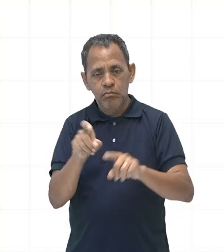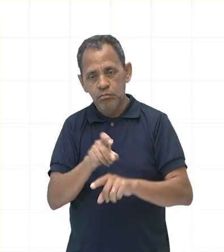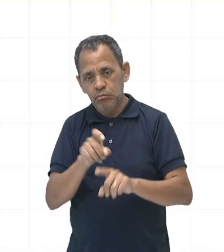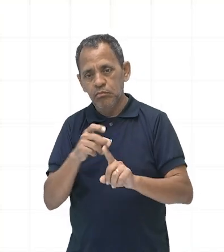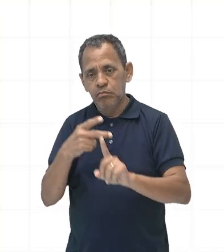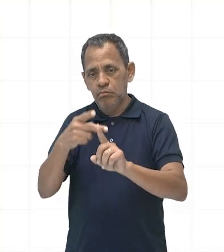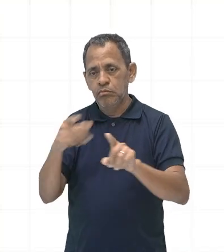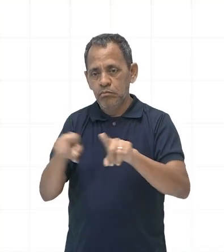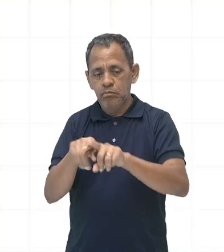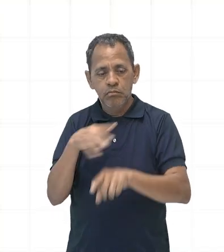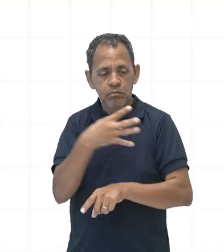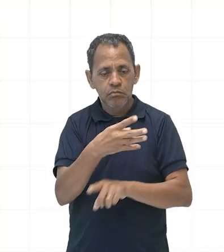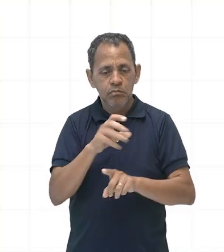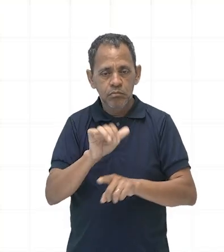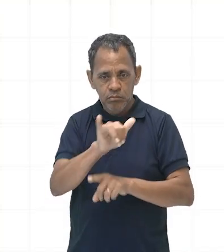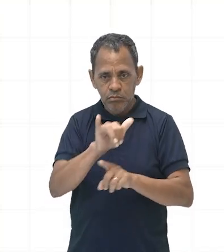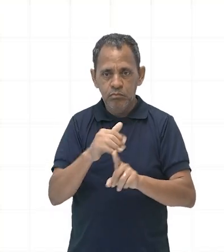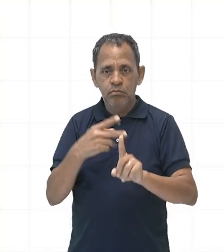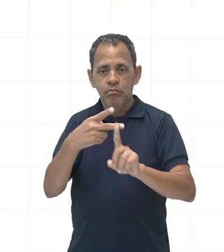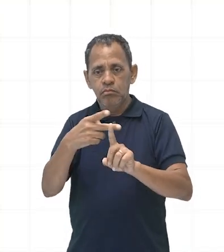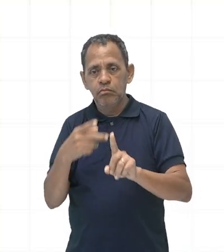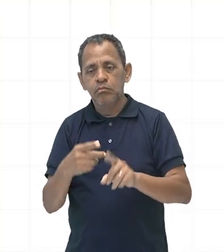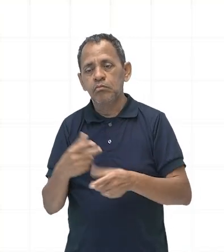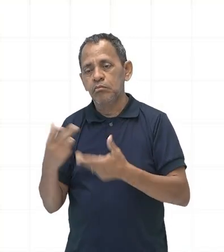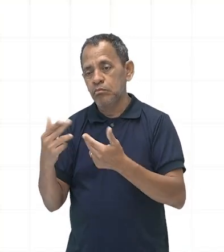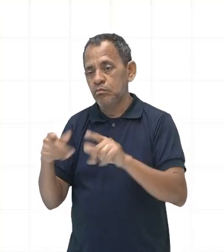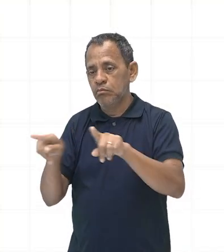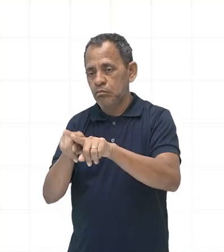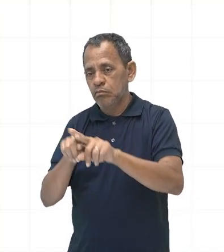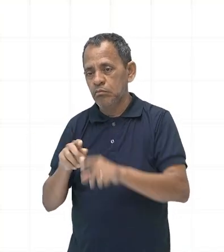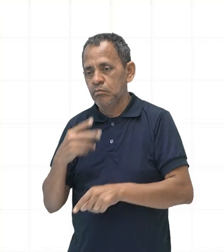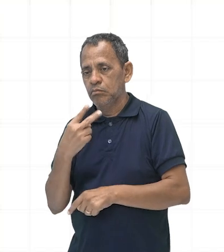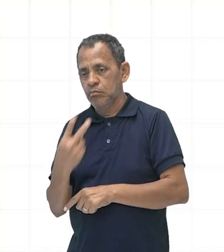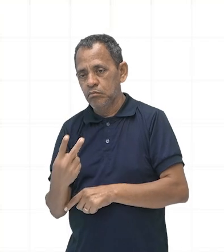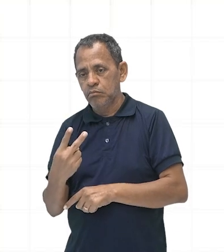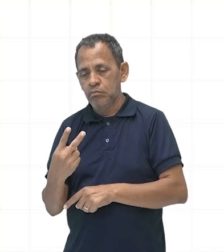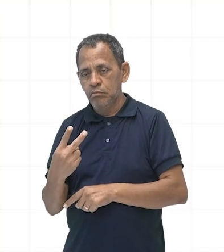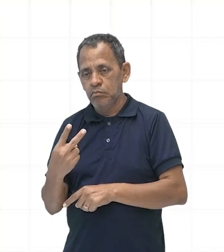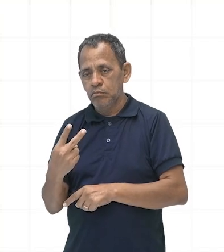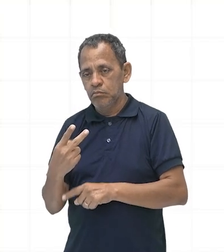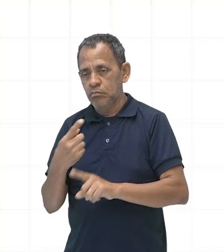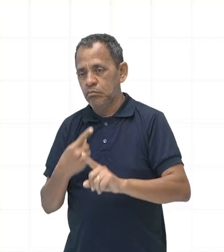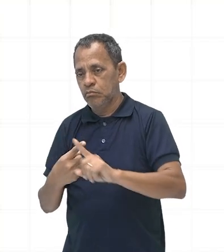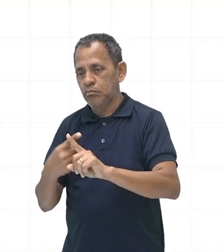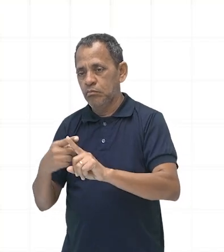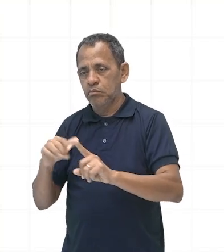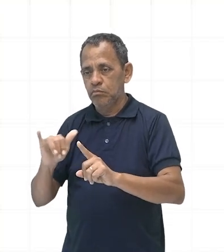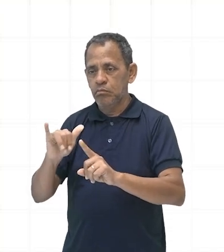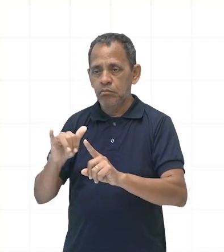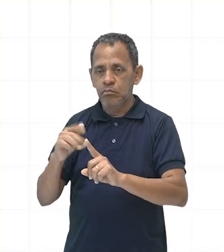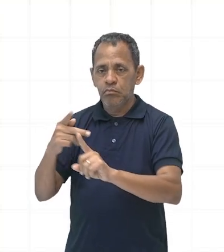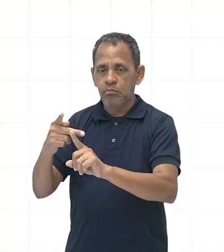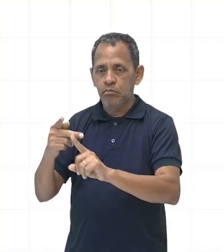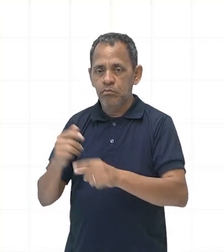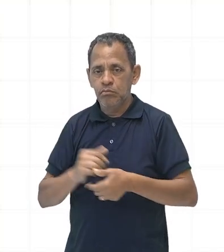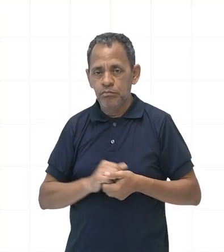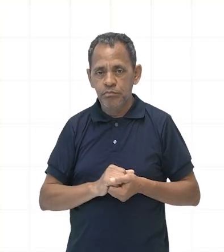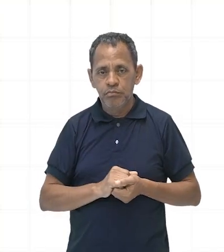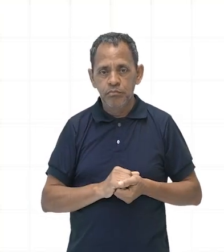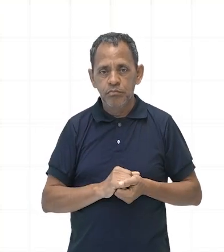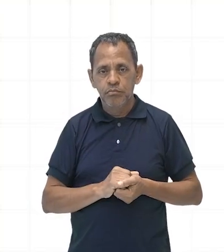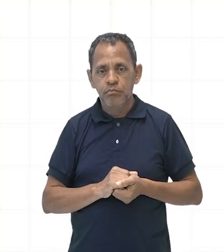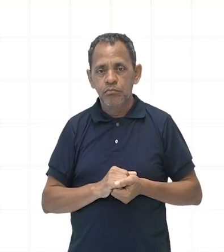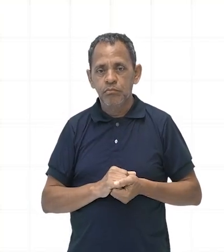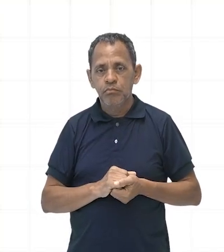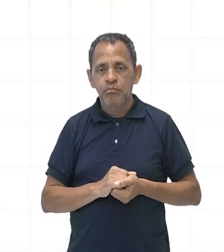4y ao quadrado é a mesma coisa que 2 vezes y ao quadrado.